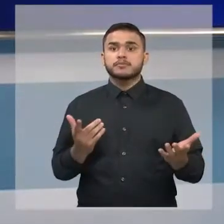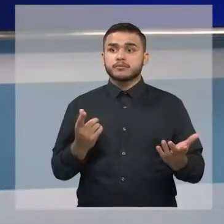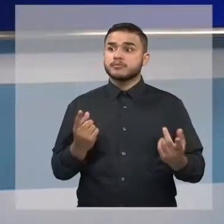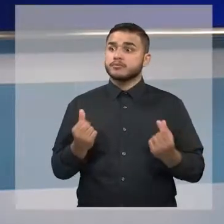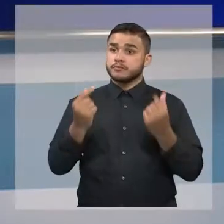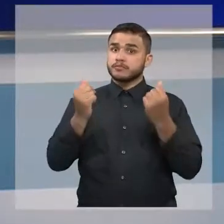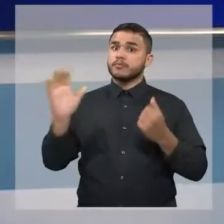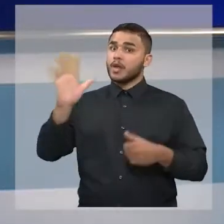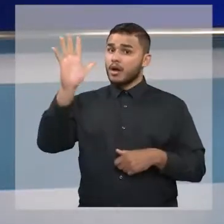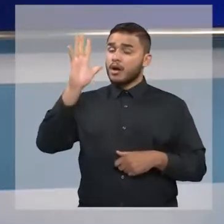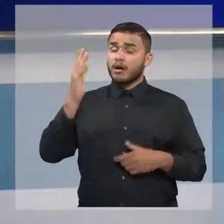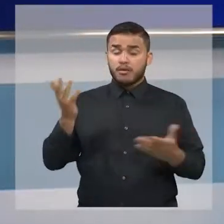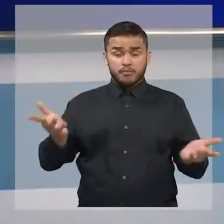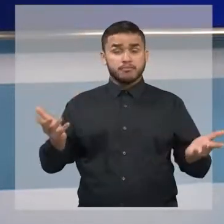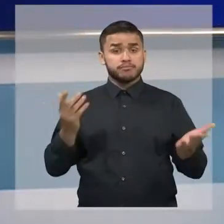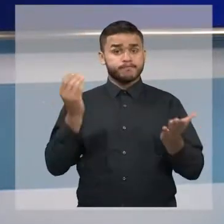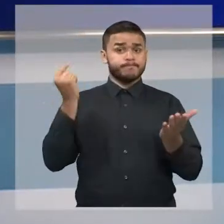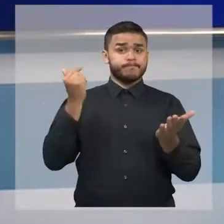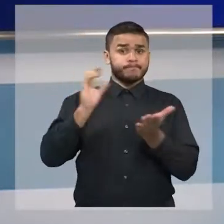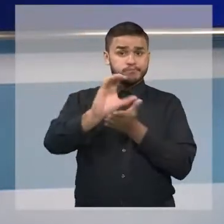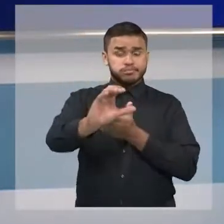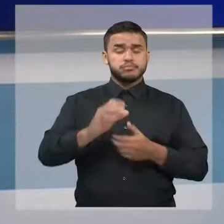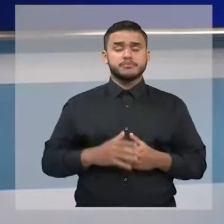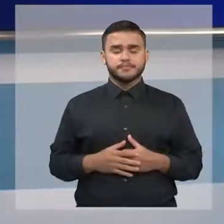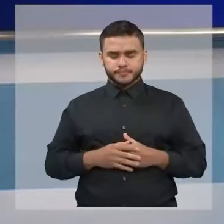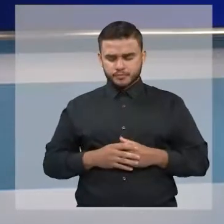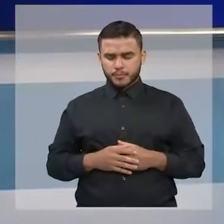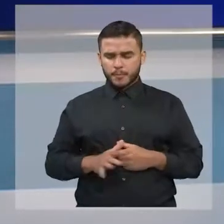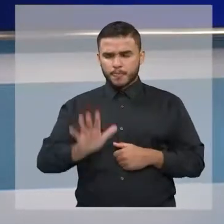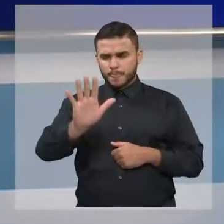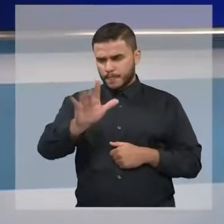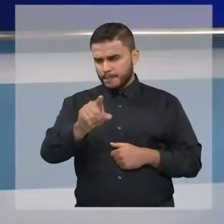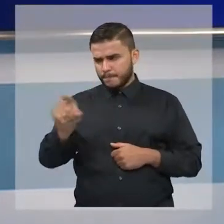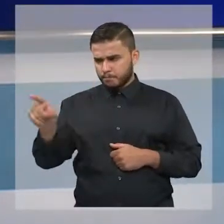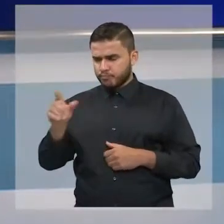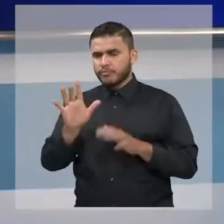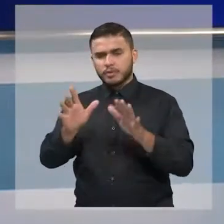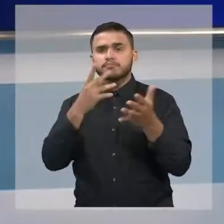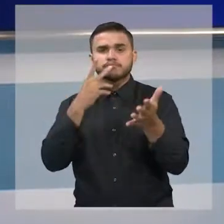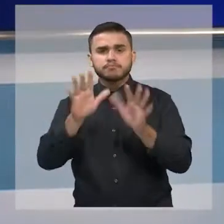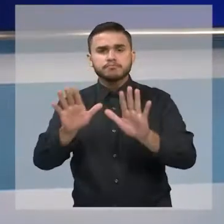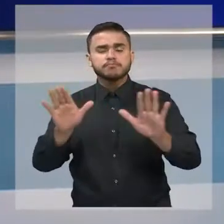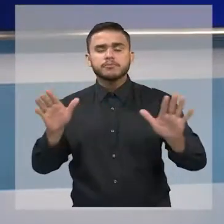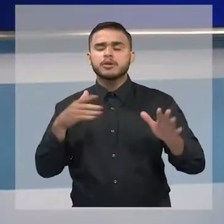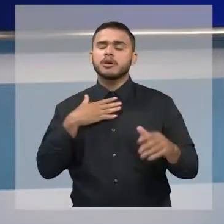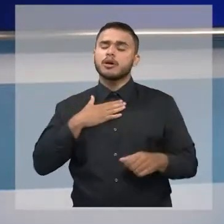Deixa eu fazer um intervalo nesse alto. primeiro bloco. Nós vamos sequenciar essa discussão nessa sua